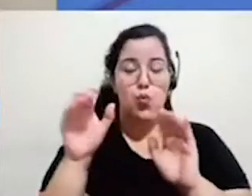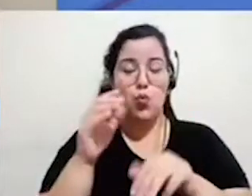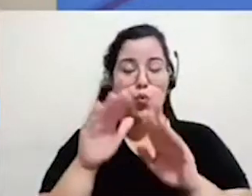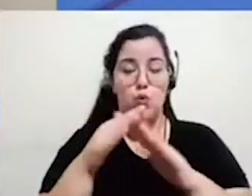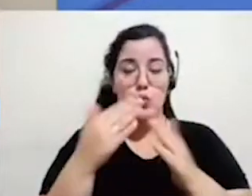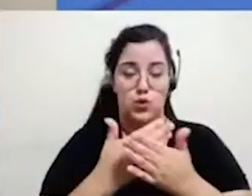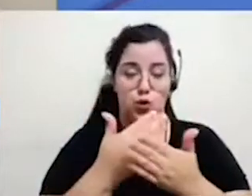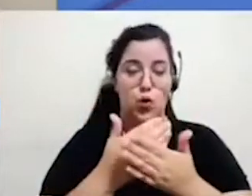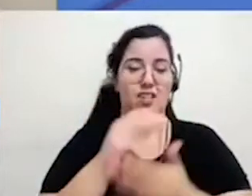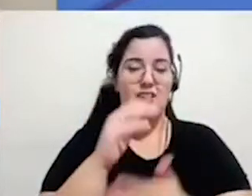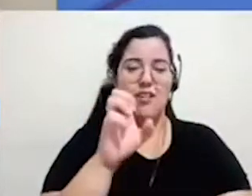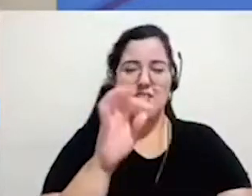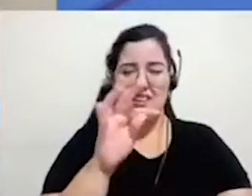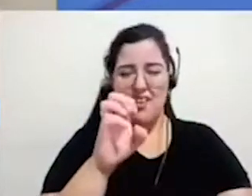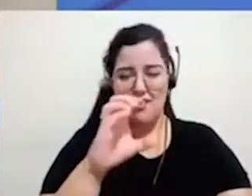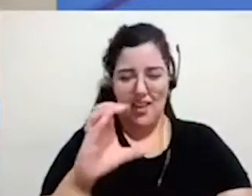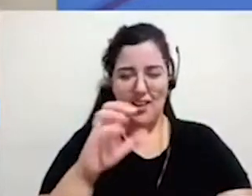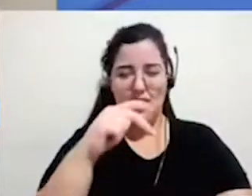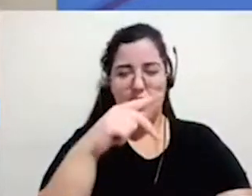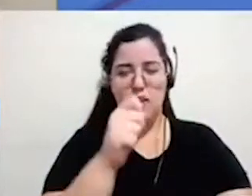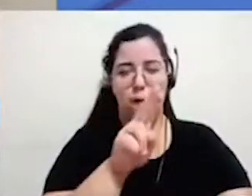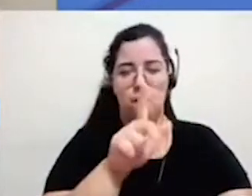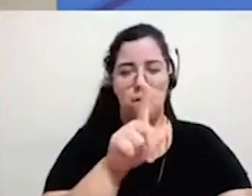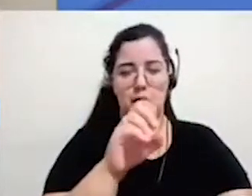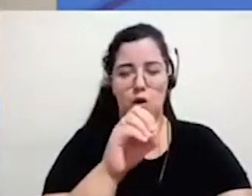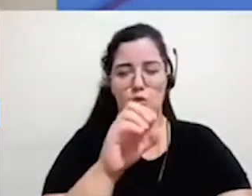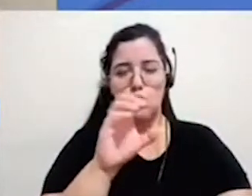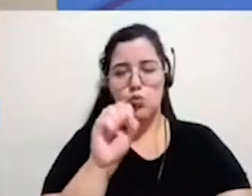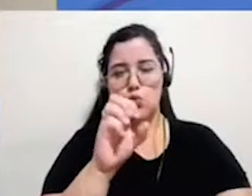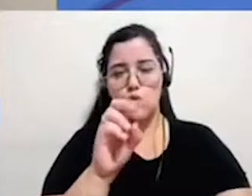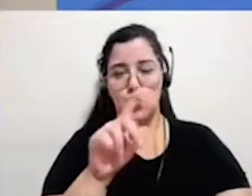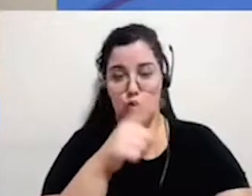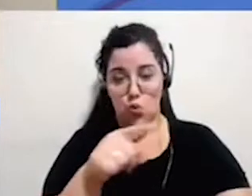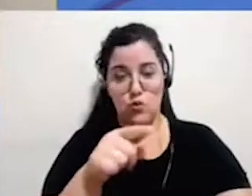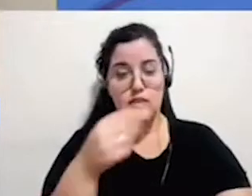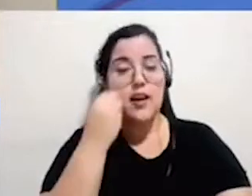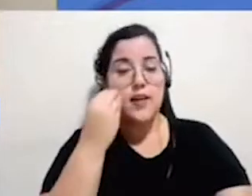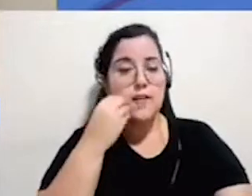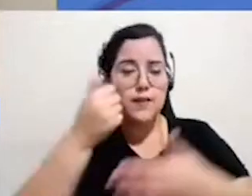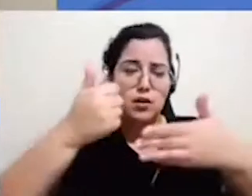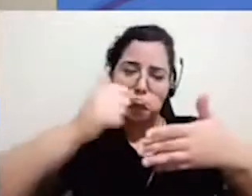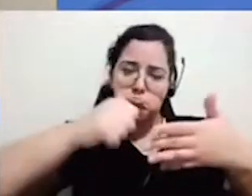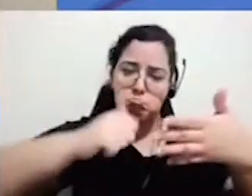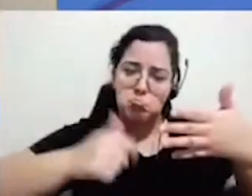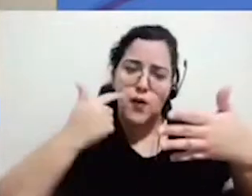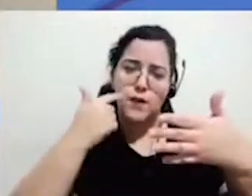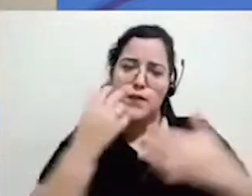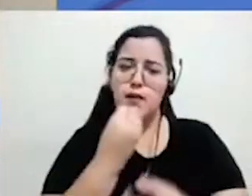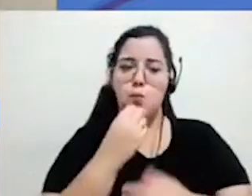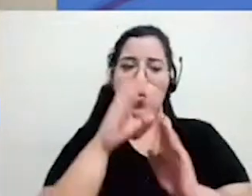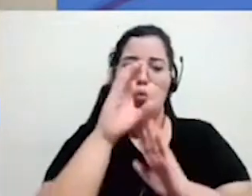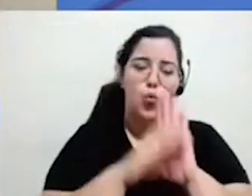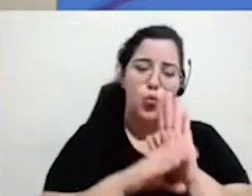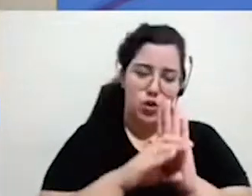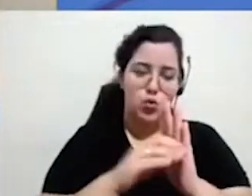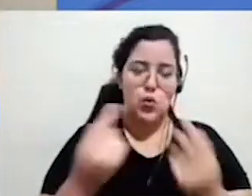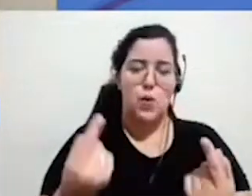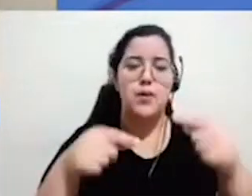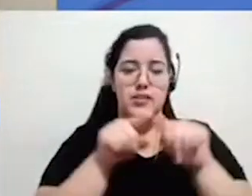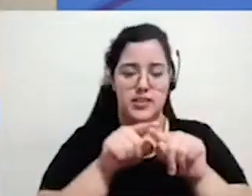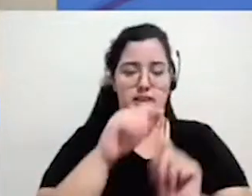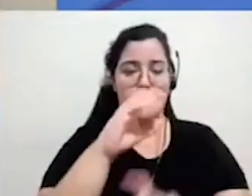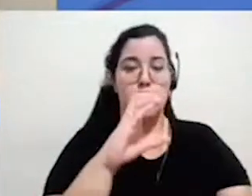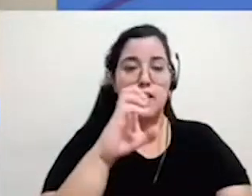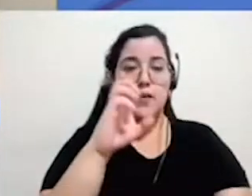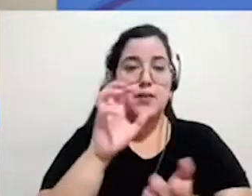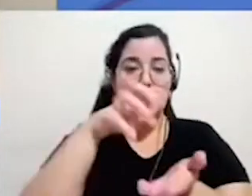né? Numa atitude muito construtiva, né? E de parceria junto com o Centro Paula Souza. O Centro Paula Souza